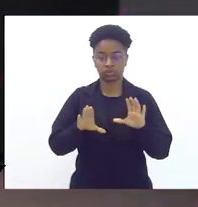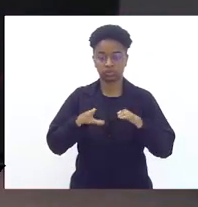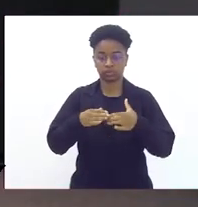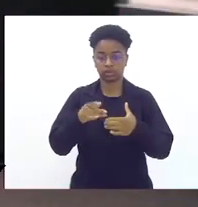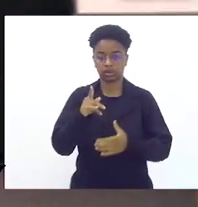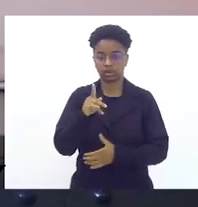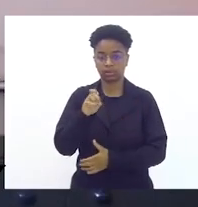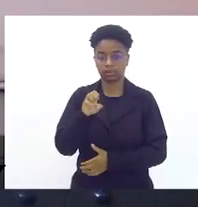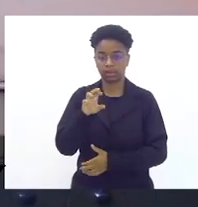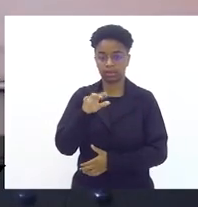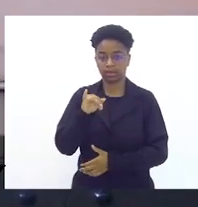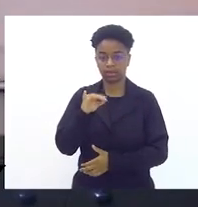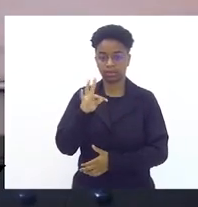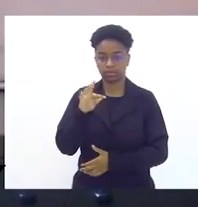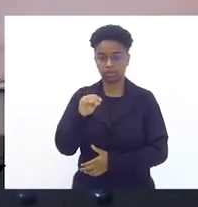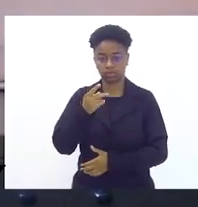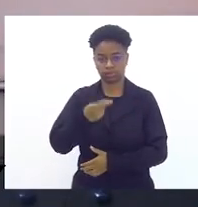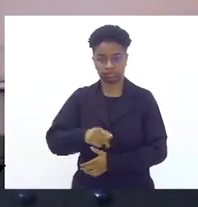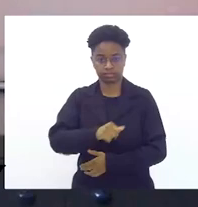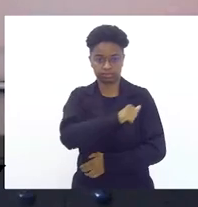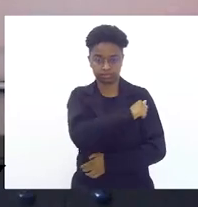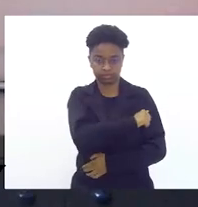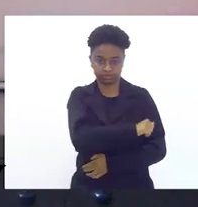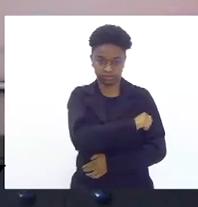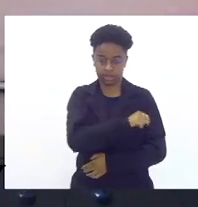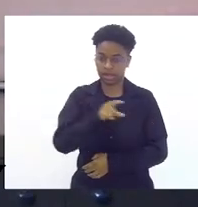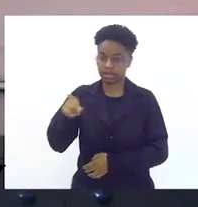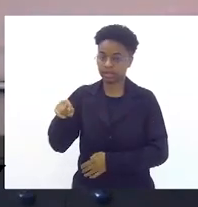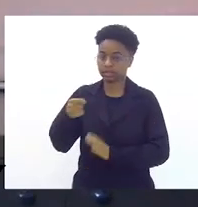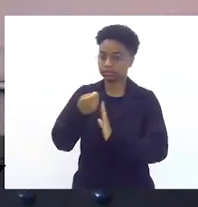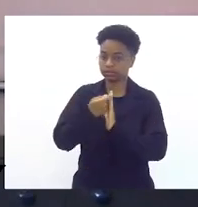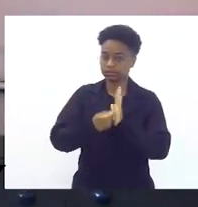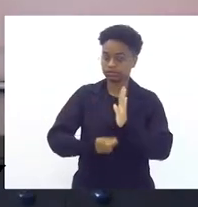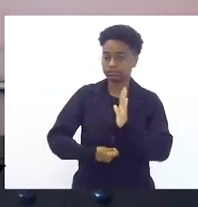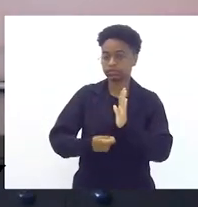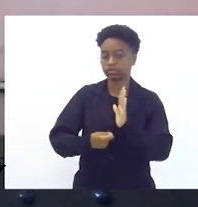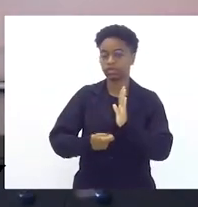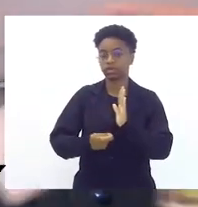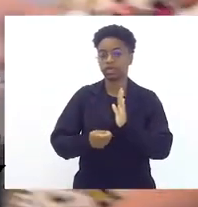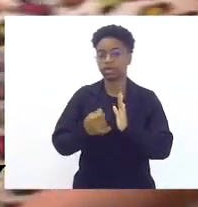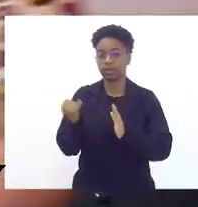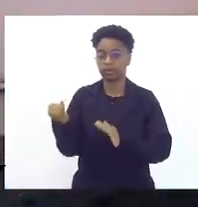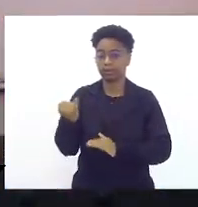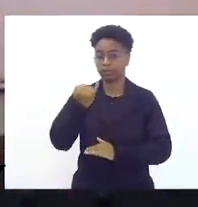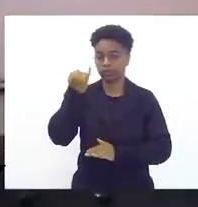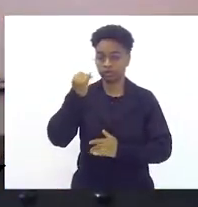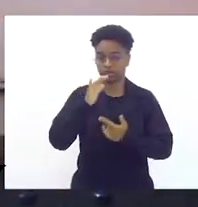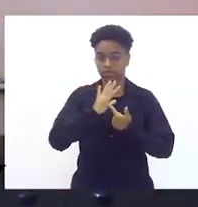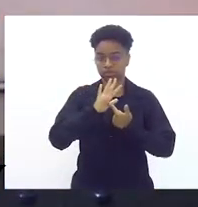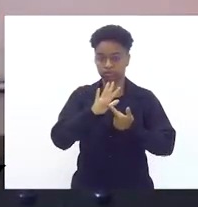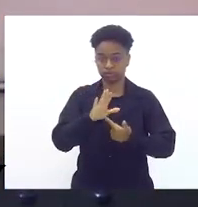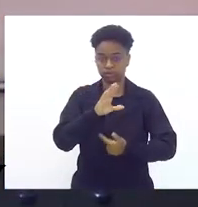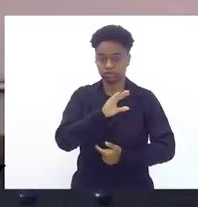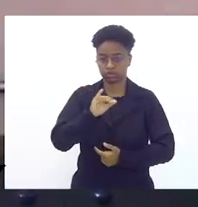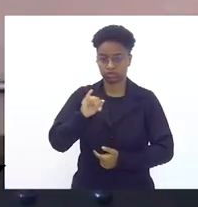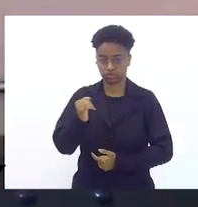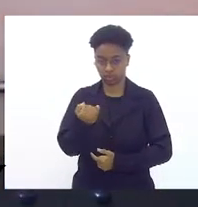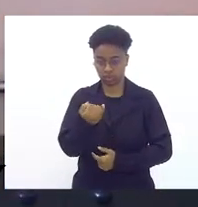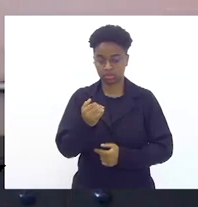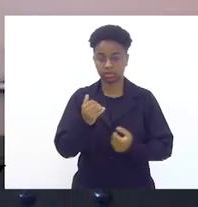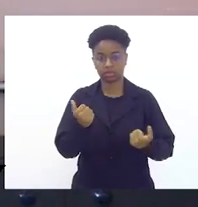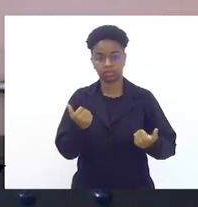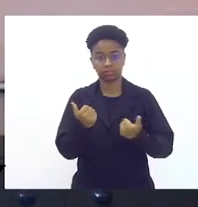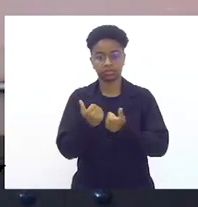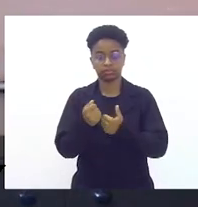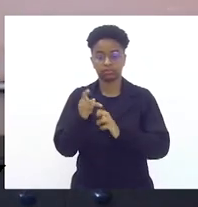Rio de Janeiro o Felipe fez um texto muito importante que foi apresentado na ccj apoiando